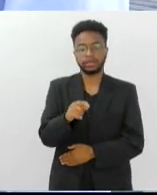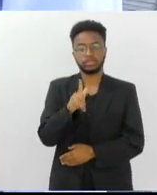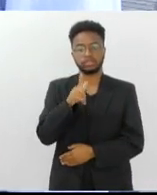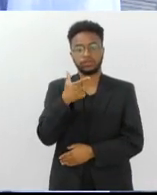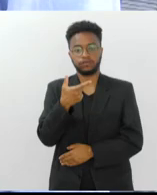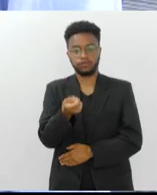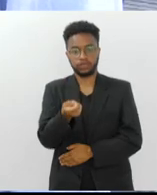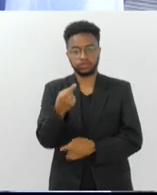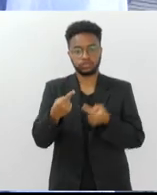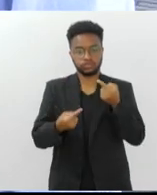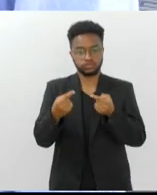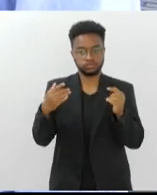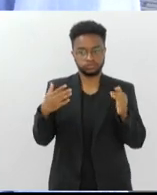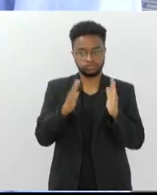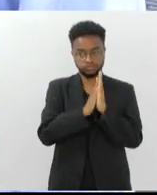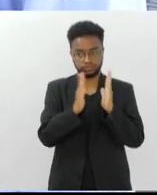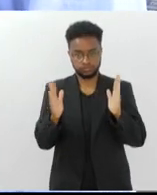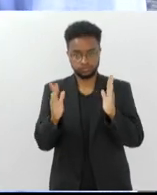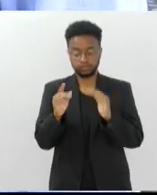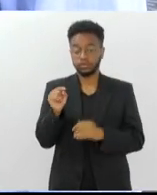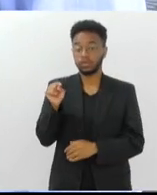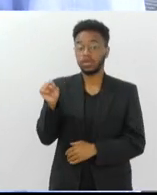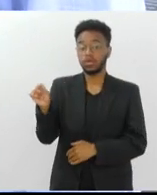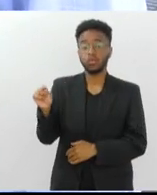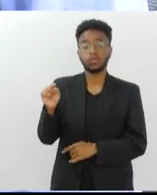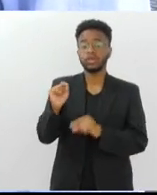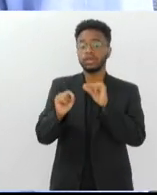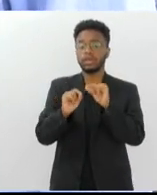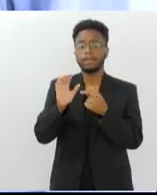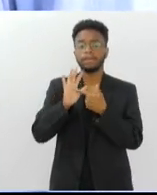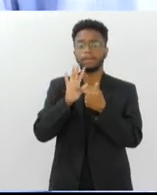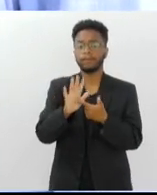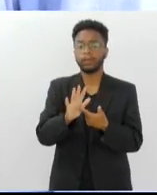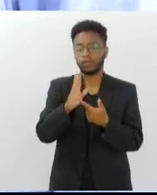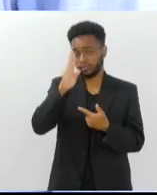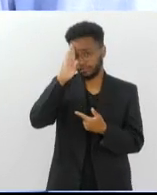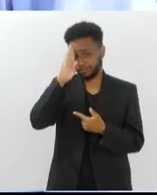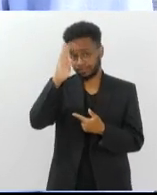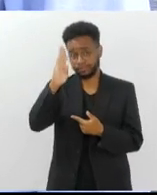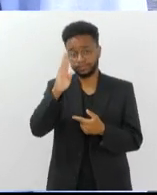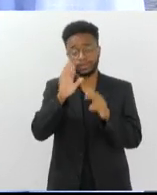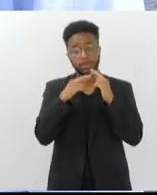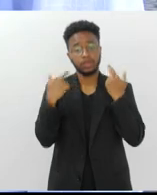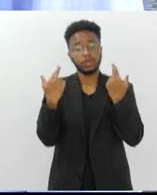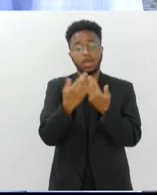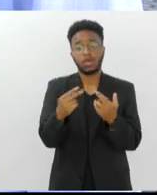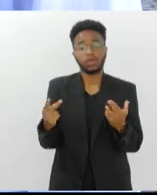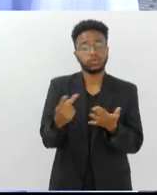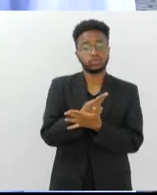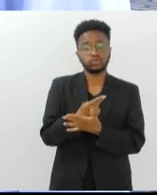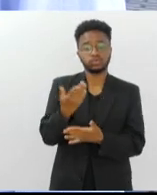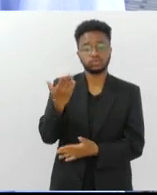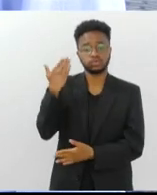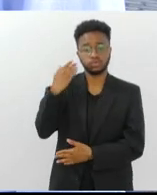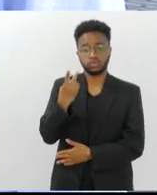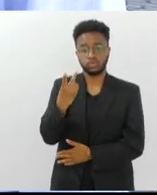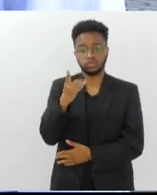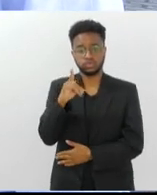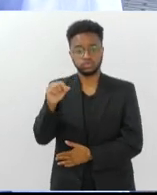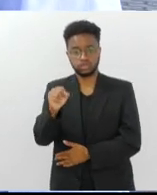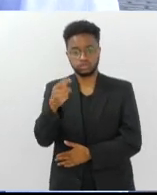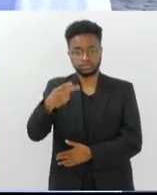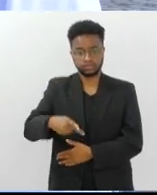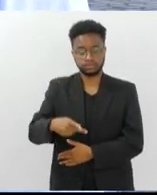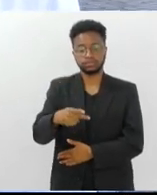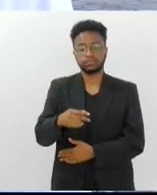G20. André, o senhor traz de destaque nesses dois primeiros dias dessas importantes reuniões que acontecem aqui na jornada G20 no Palácio